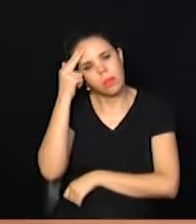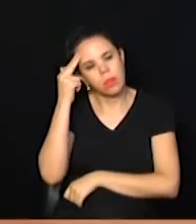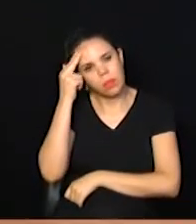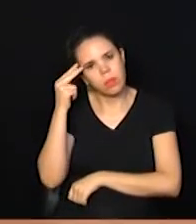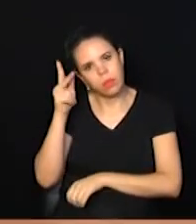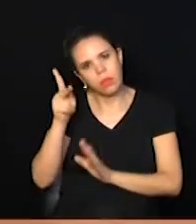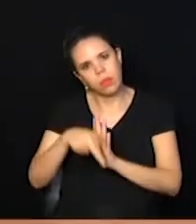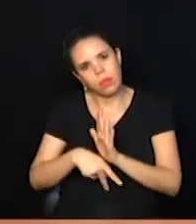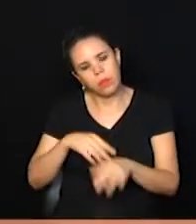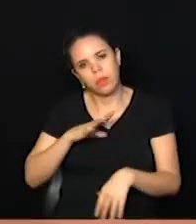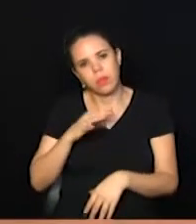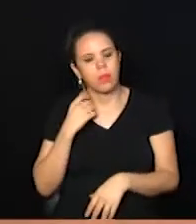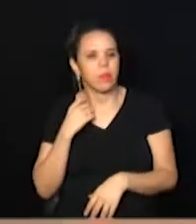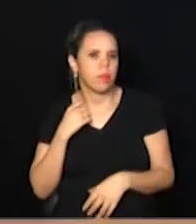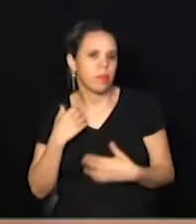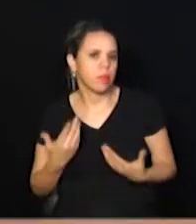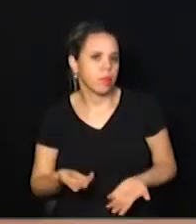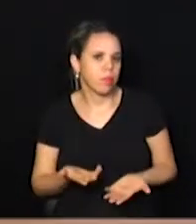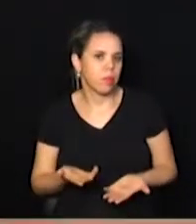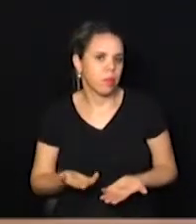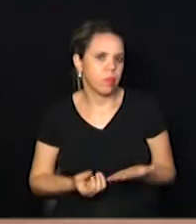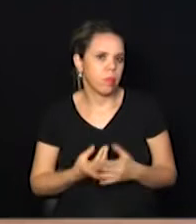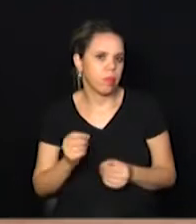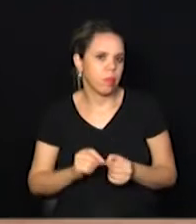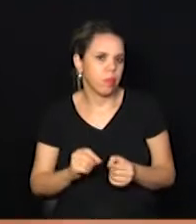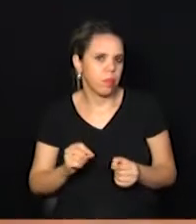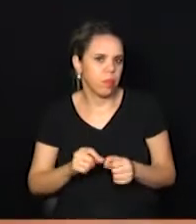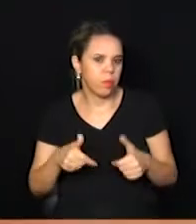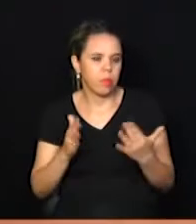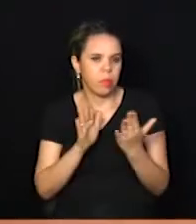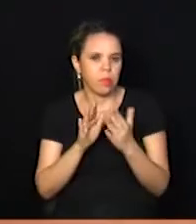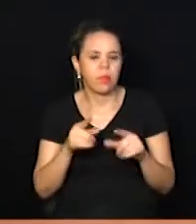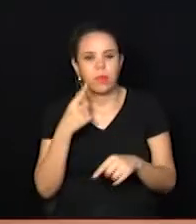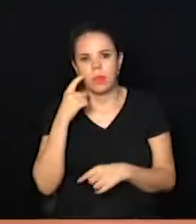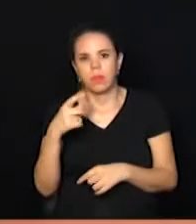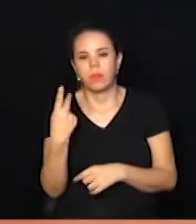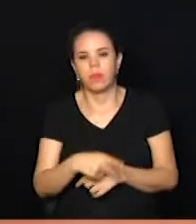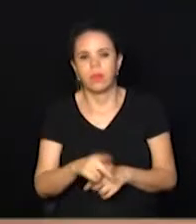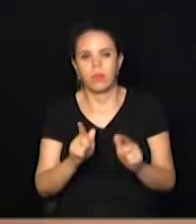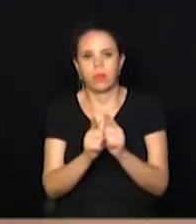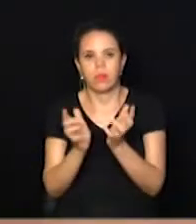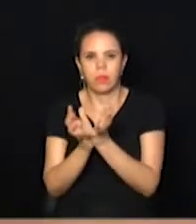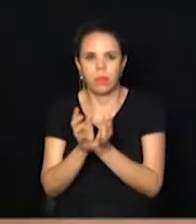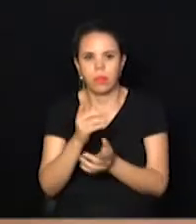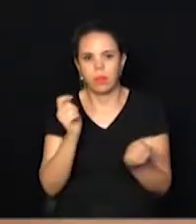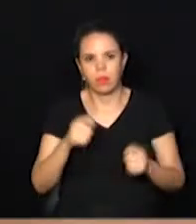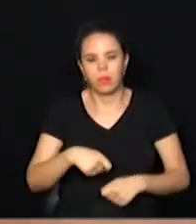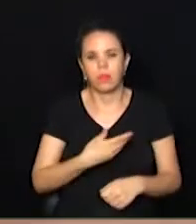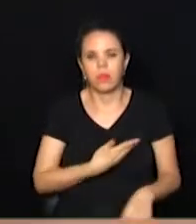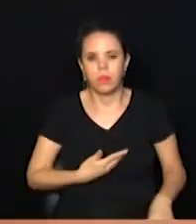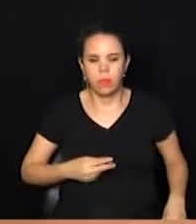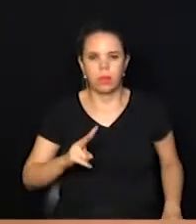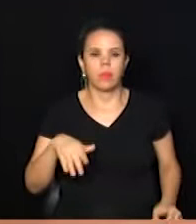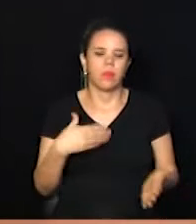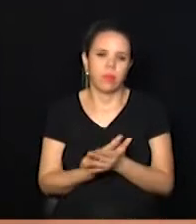projeto de cidade e realizou, confrontando interesses de grupos poderosos que persistem